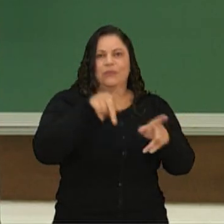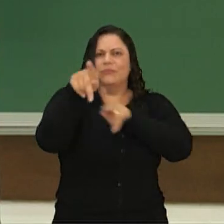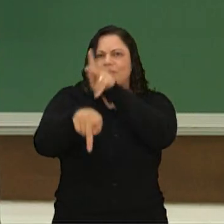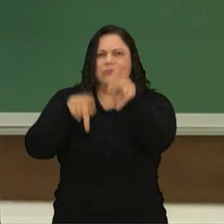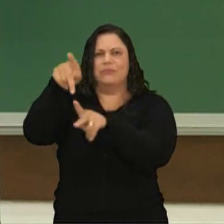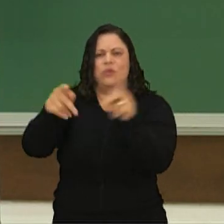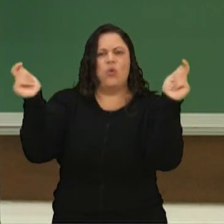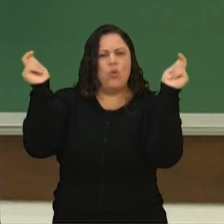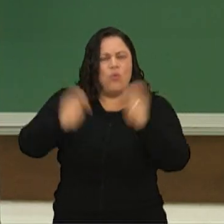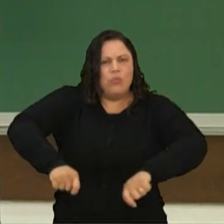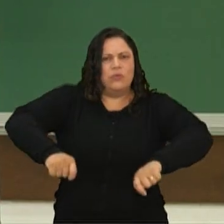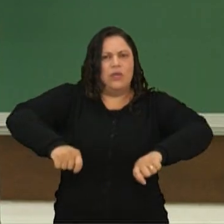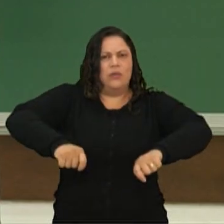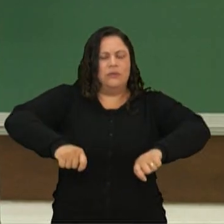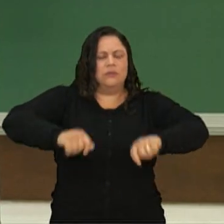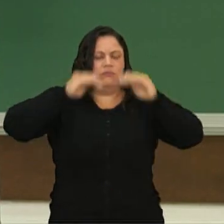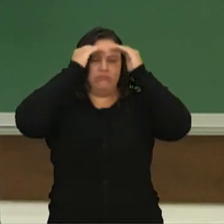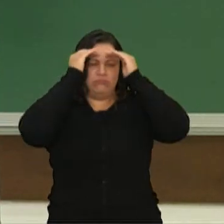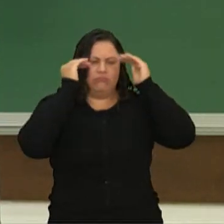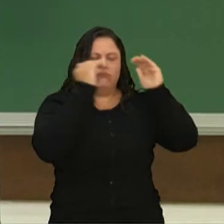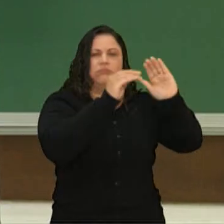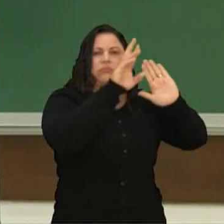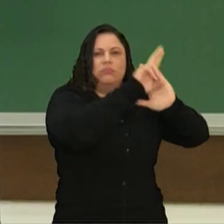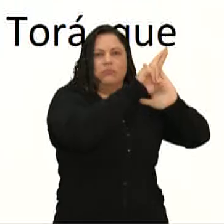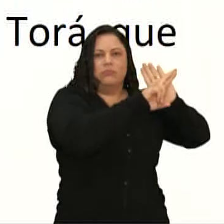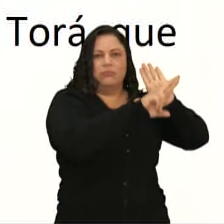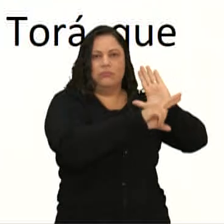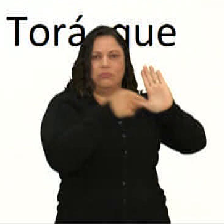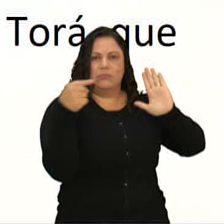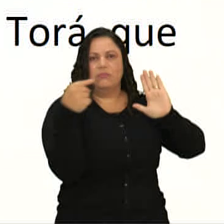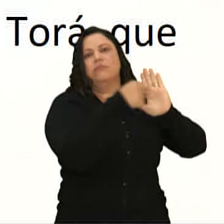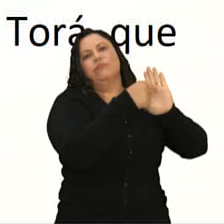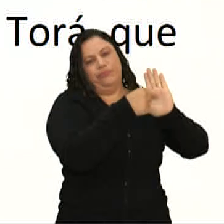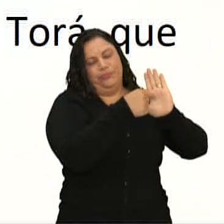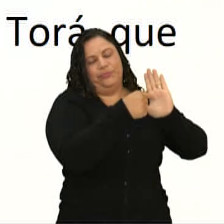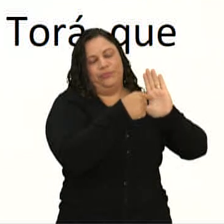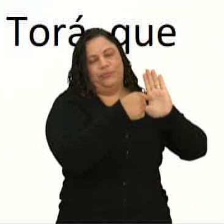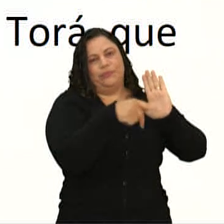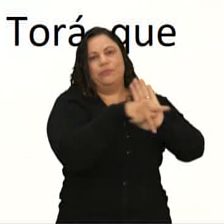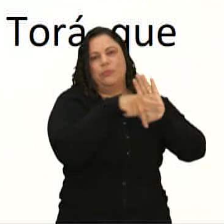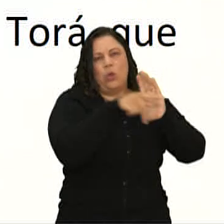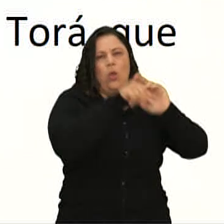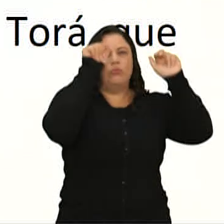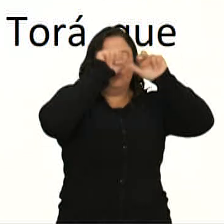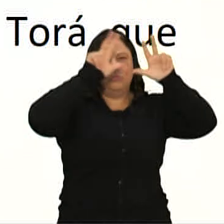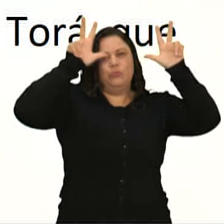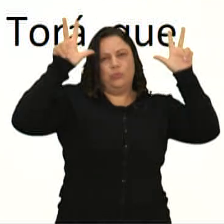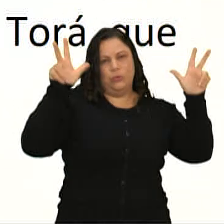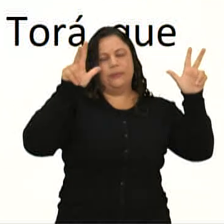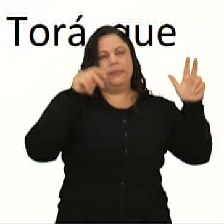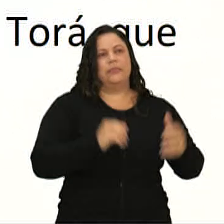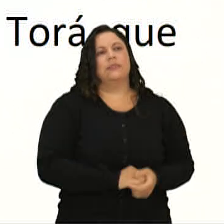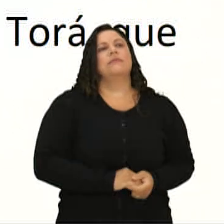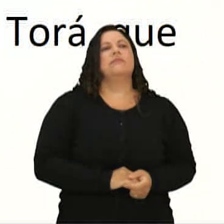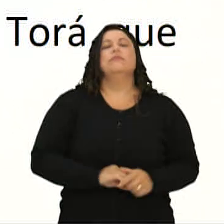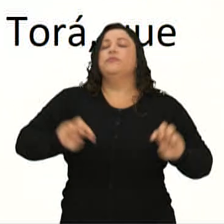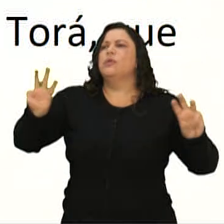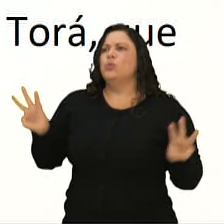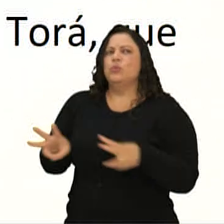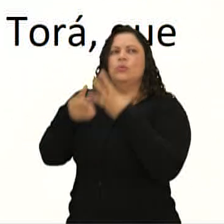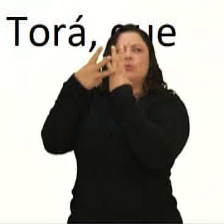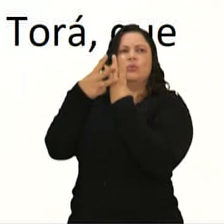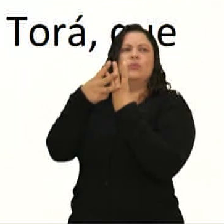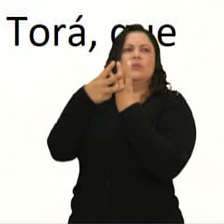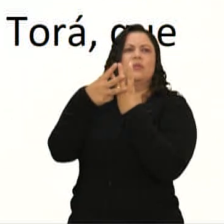estavam ali colocadas. Para os judeus, a violência é um dos maiores problemas da sociedade. Conhecer e controlar